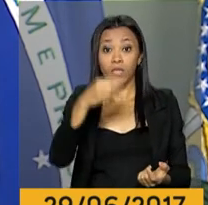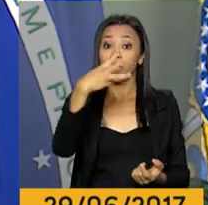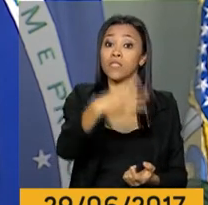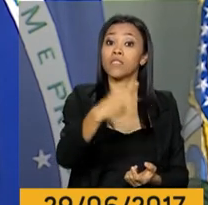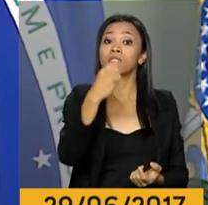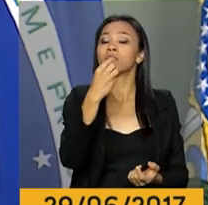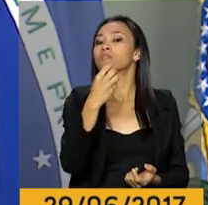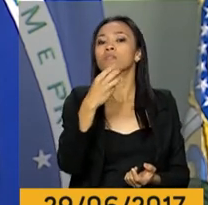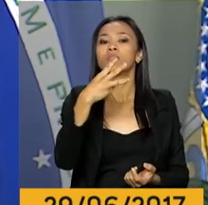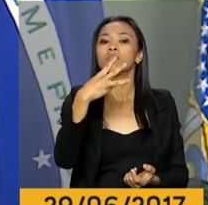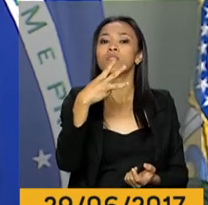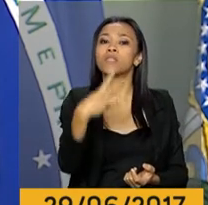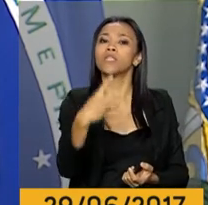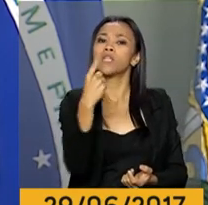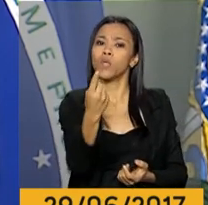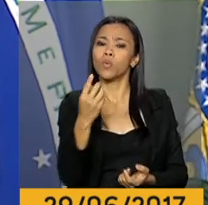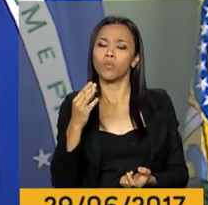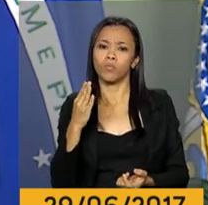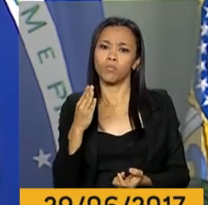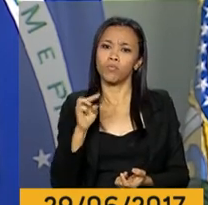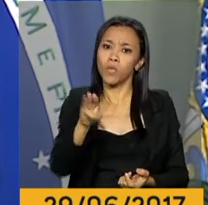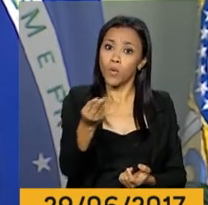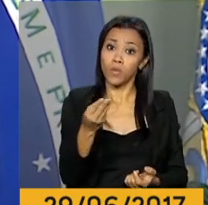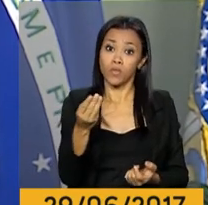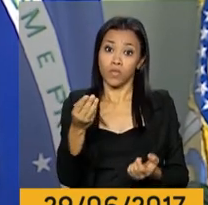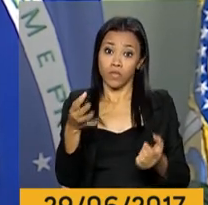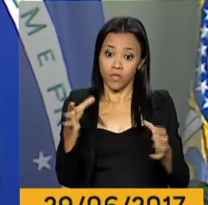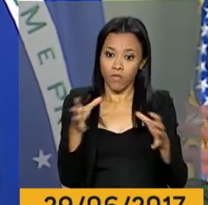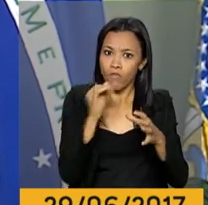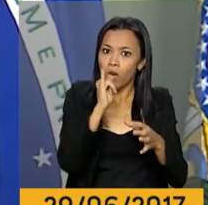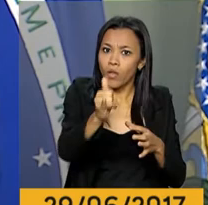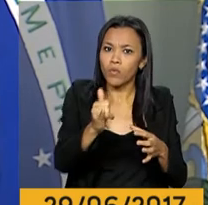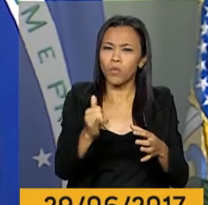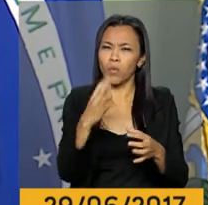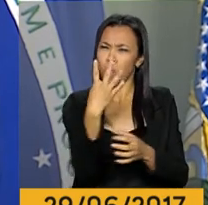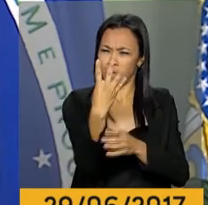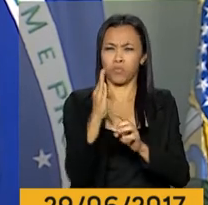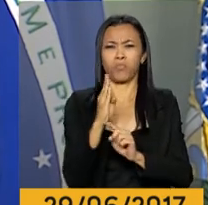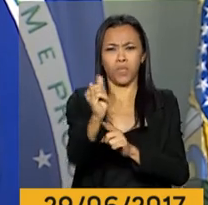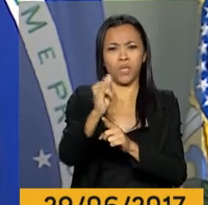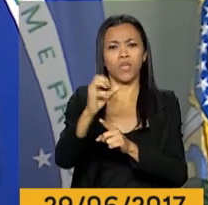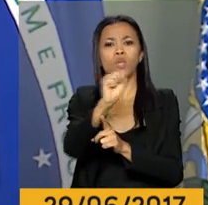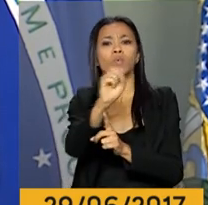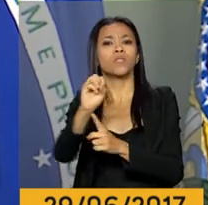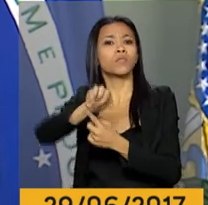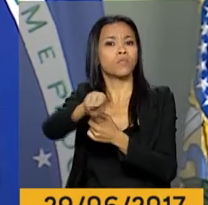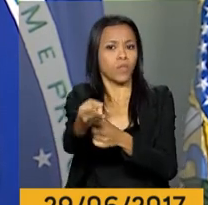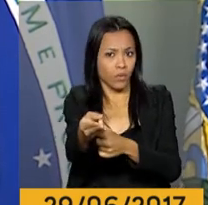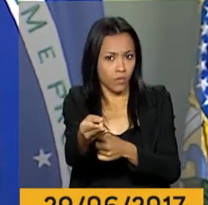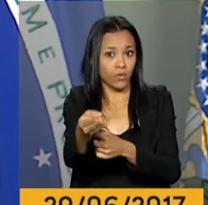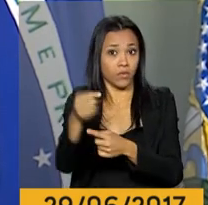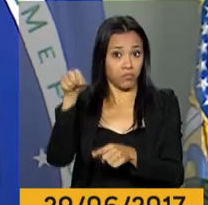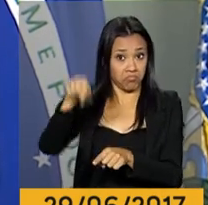reais para um lucro de 4,804 bilhões e 8 bilhões de